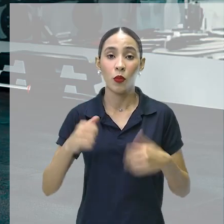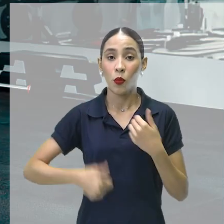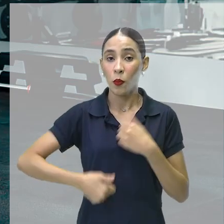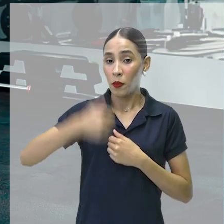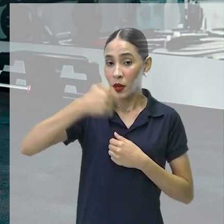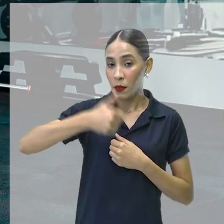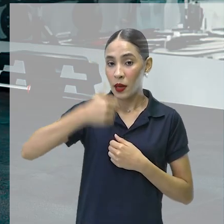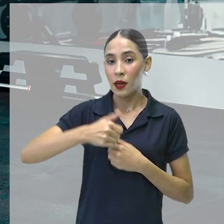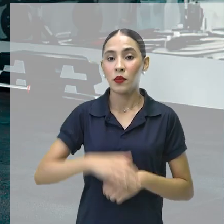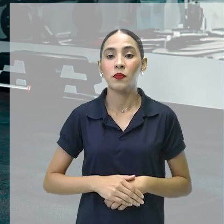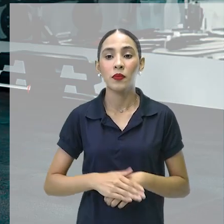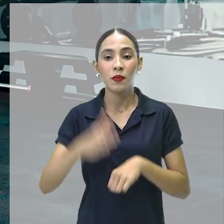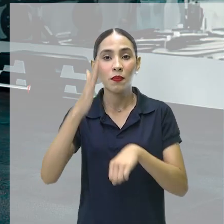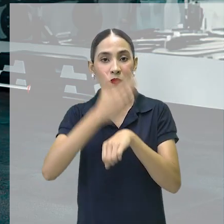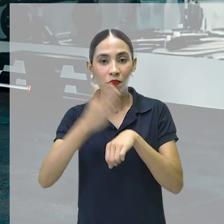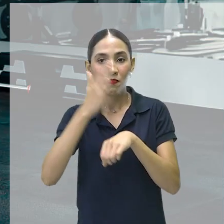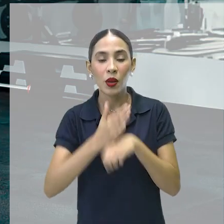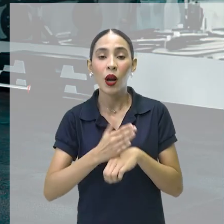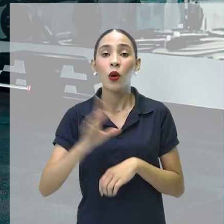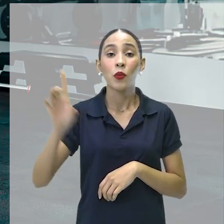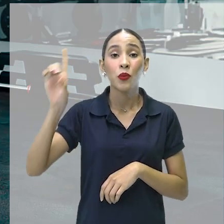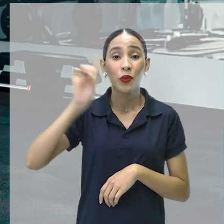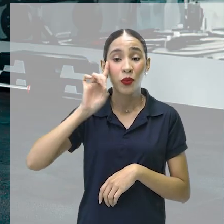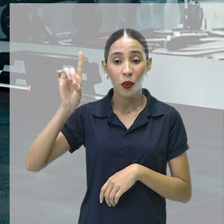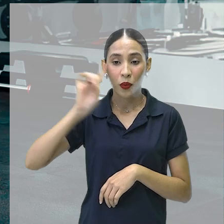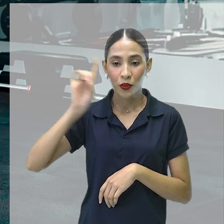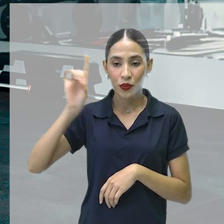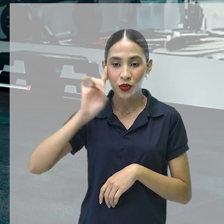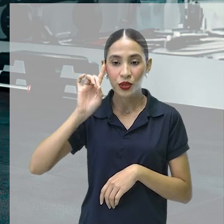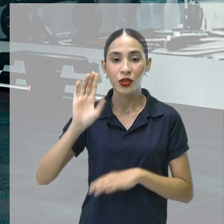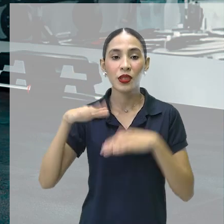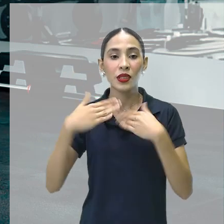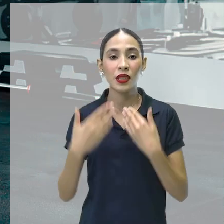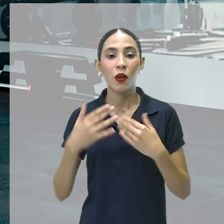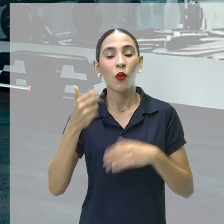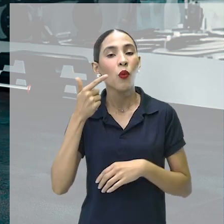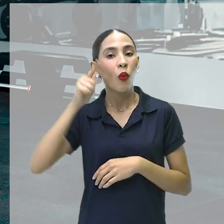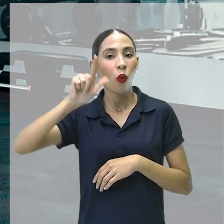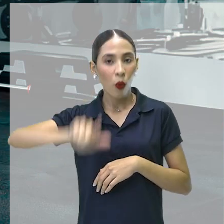é exercite-se regularmente.